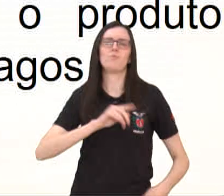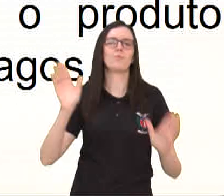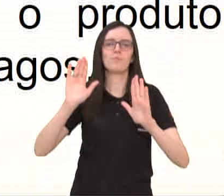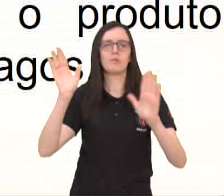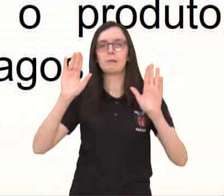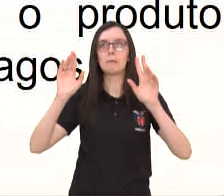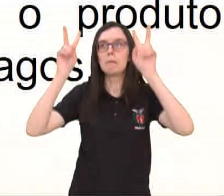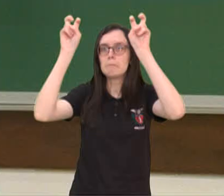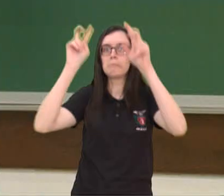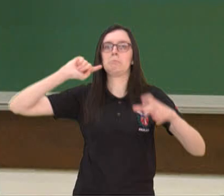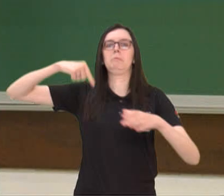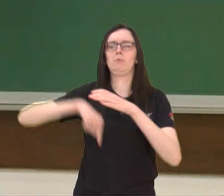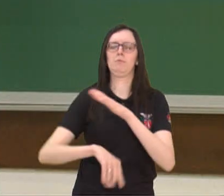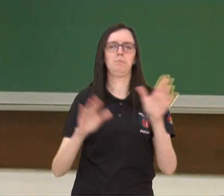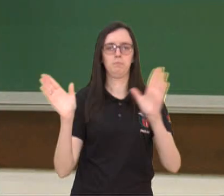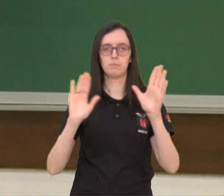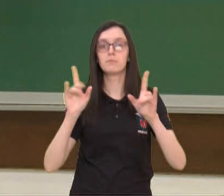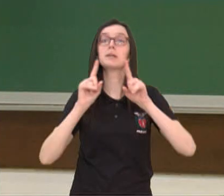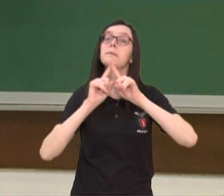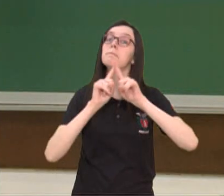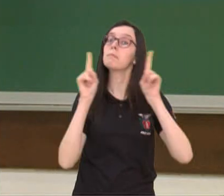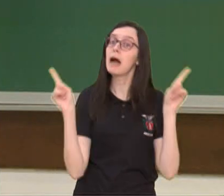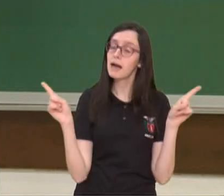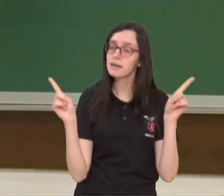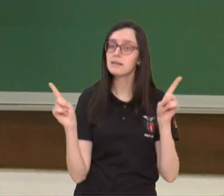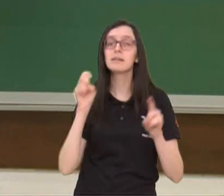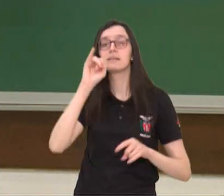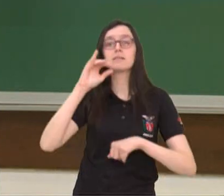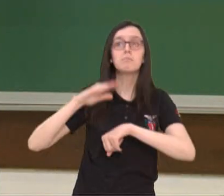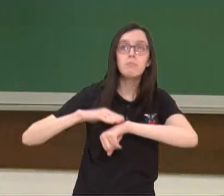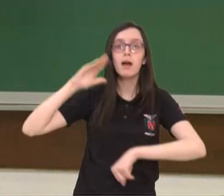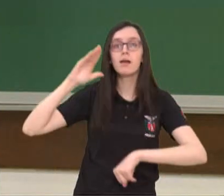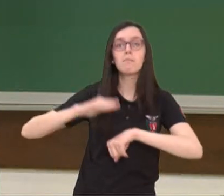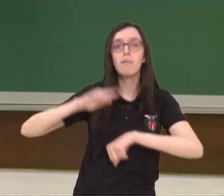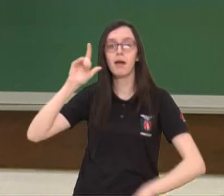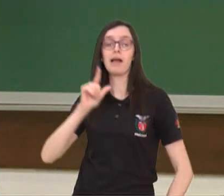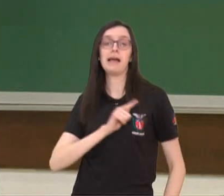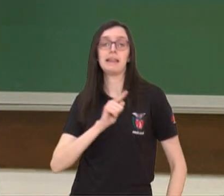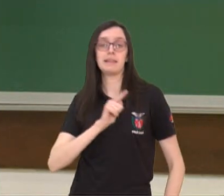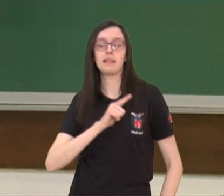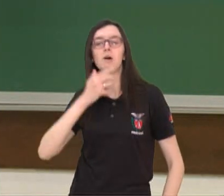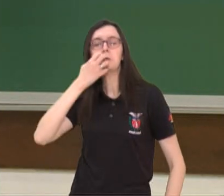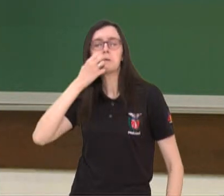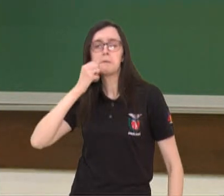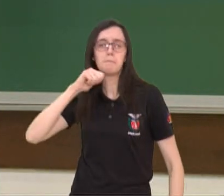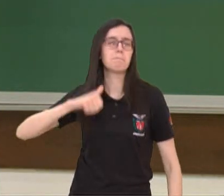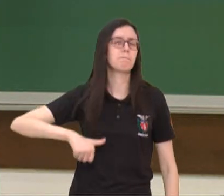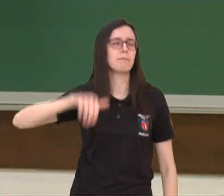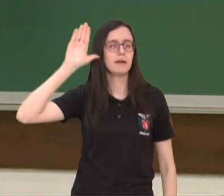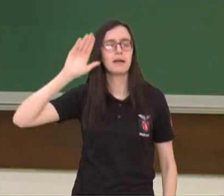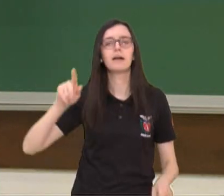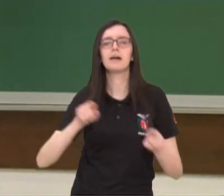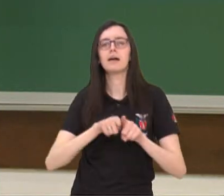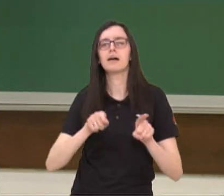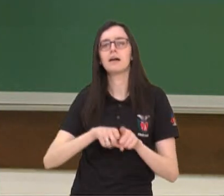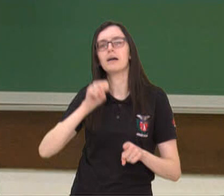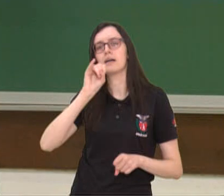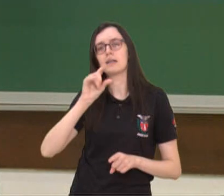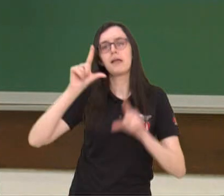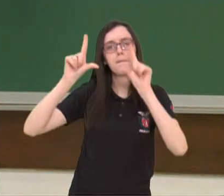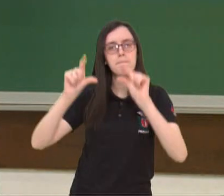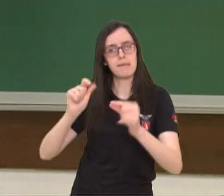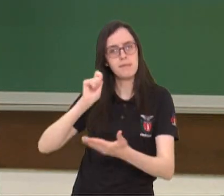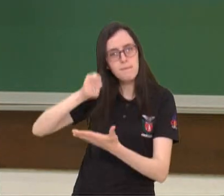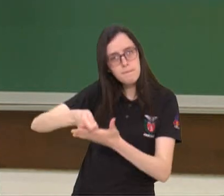entrar nessa vertente, mas quanto mais se tem a lucratividade e quanto menos se